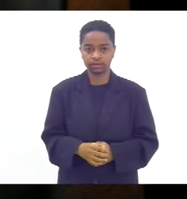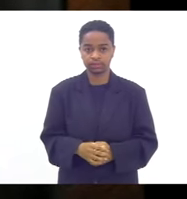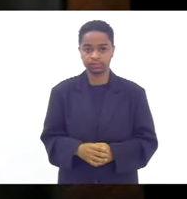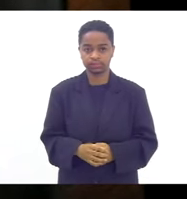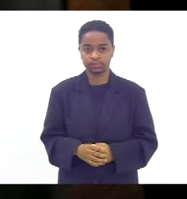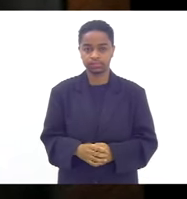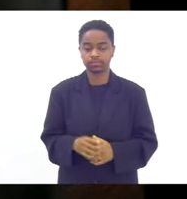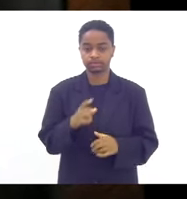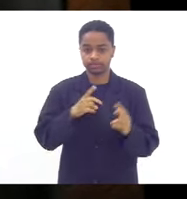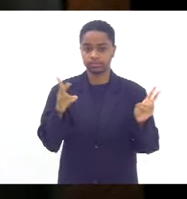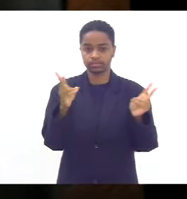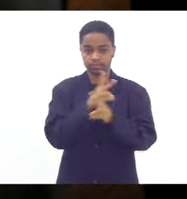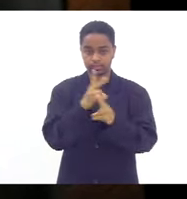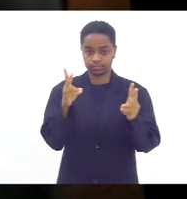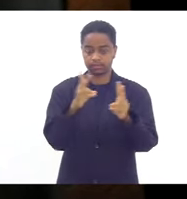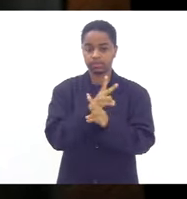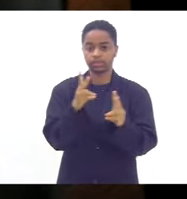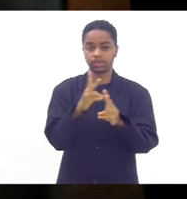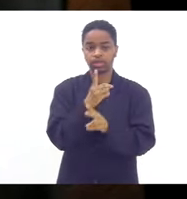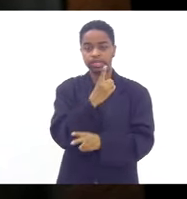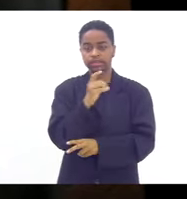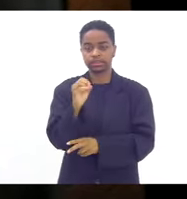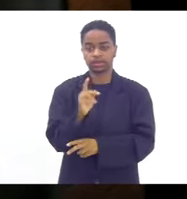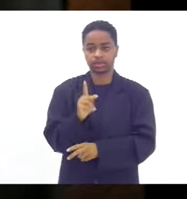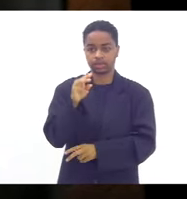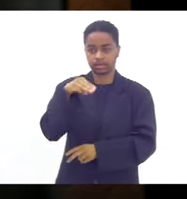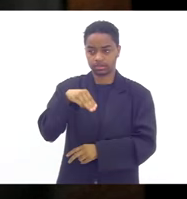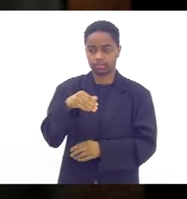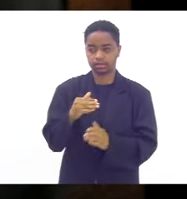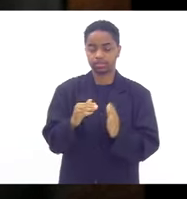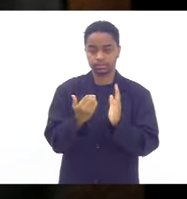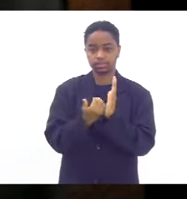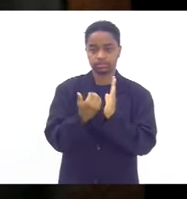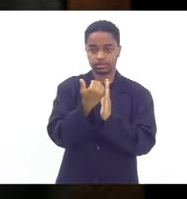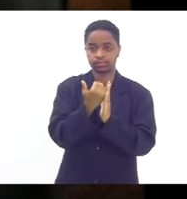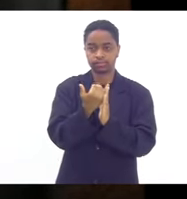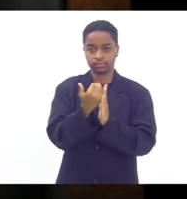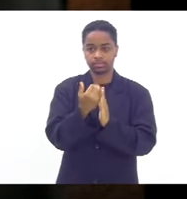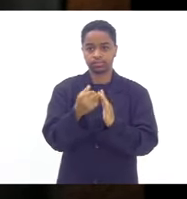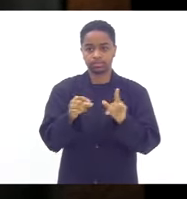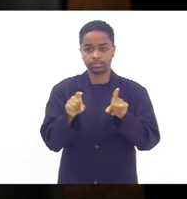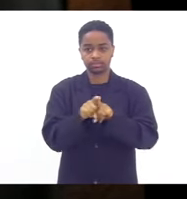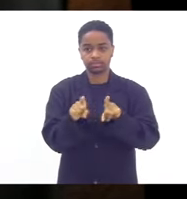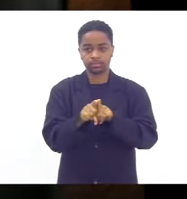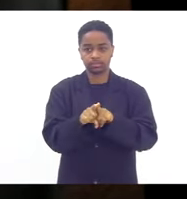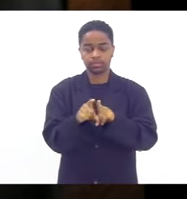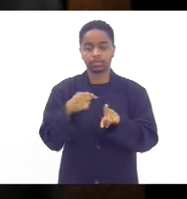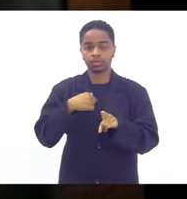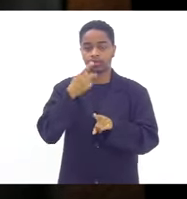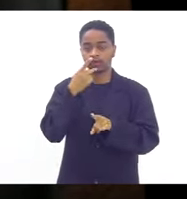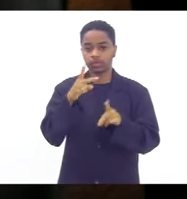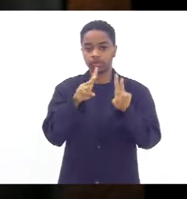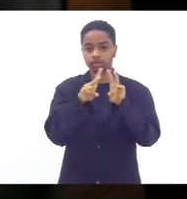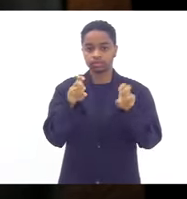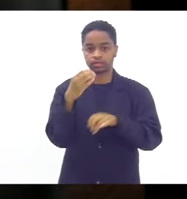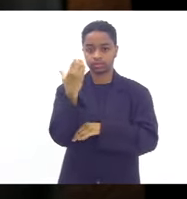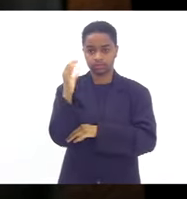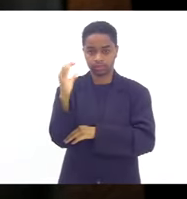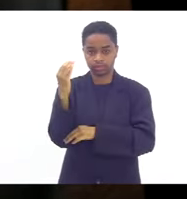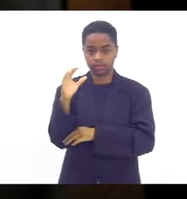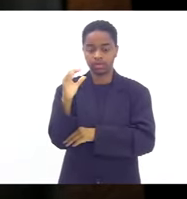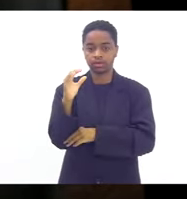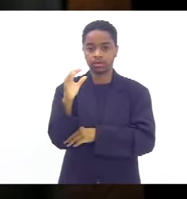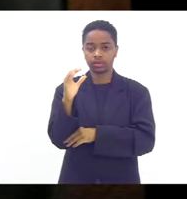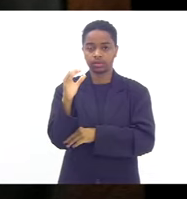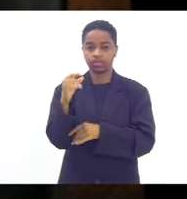ventos superiores a 100 km por hora em nossa concessão. E ressalto ainda o caso de Niterói, né,